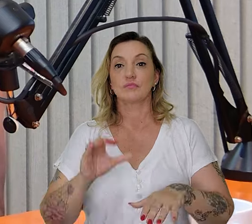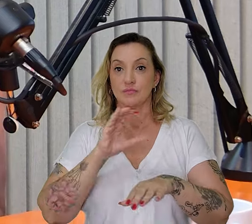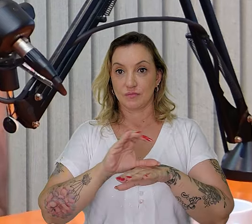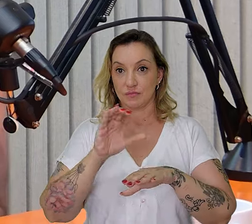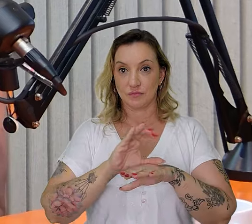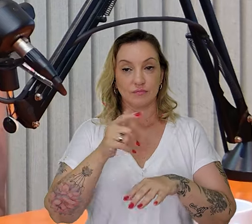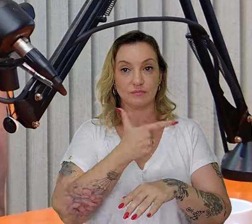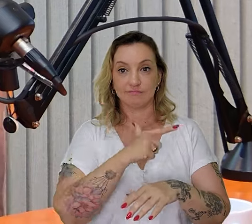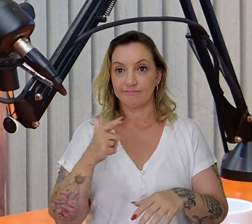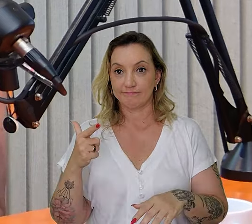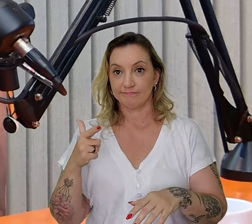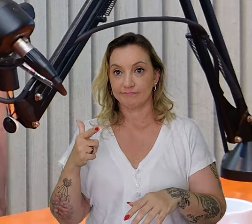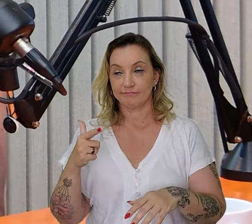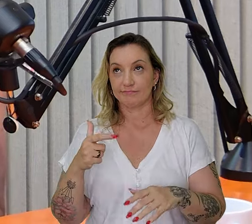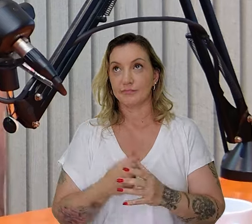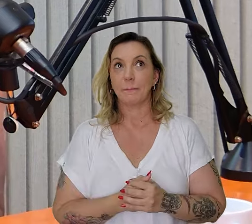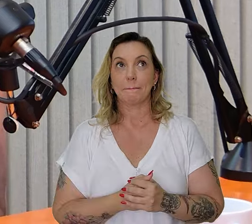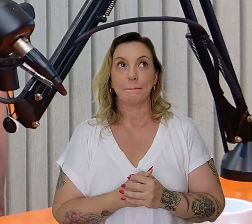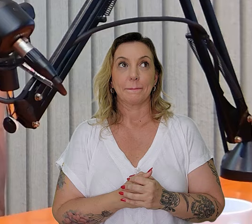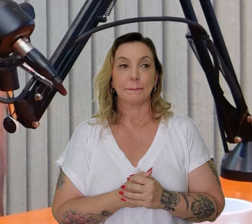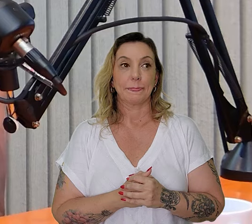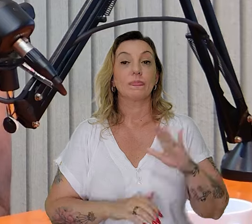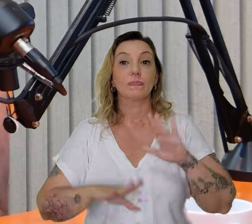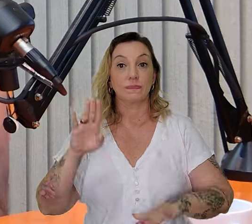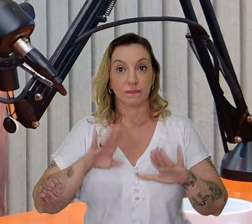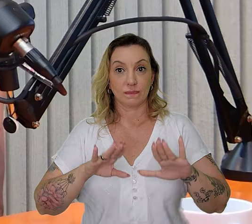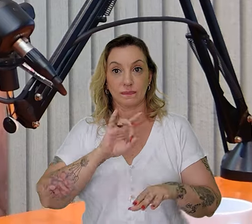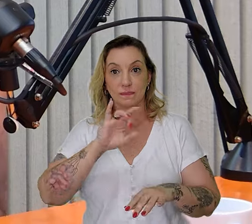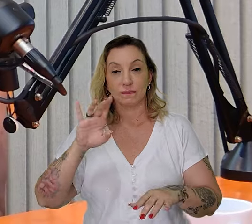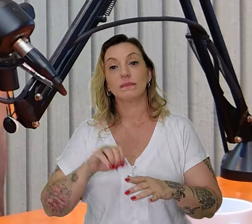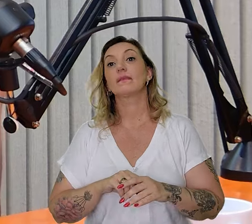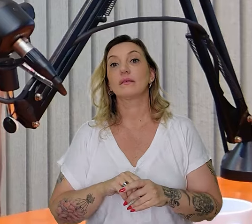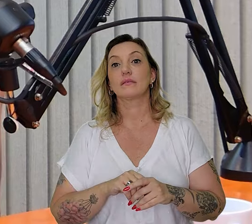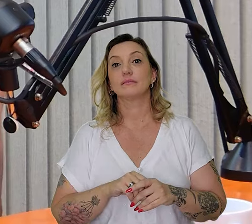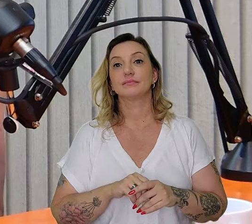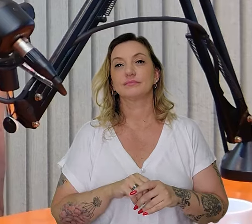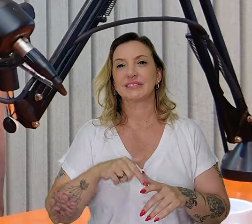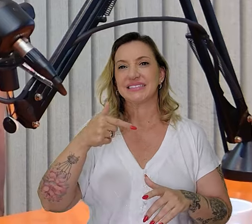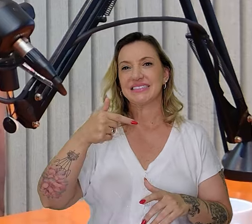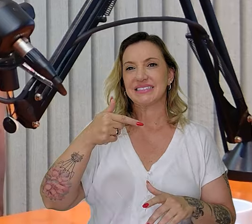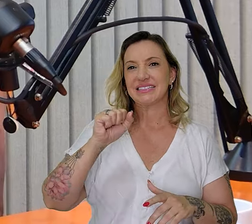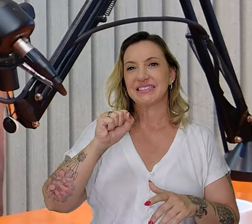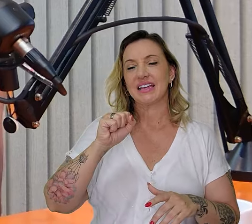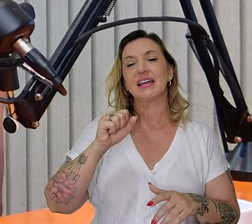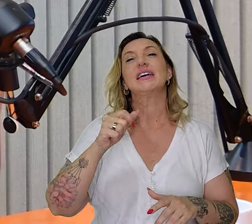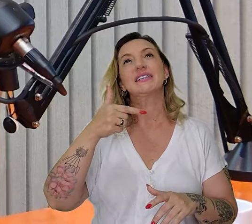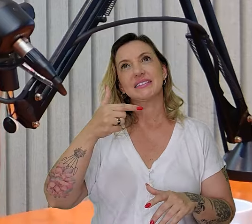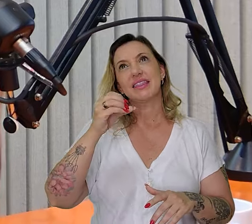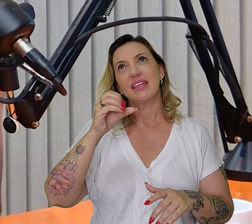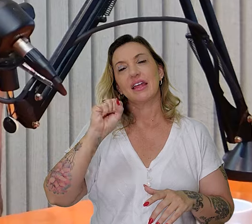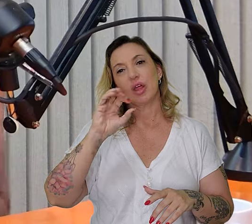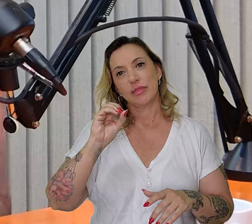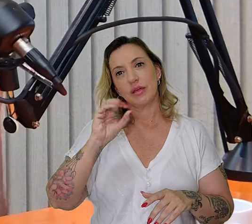mínimo varia de curso para curso Mas no geral entre 70 e 80% de empregabilidade imediata após a saída da faculdade são